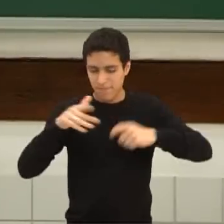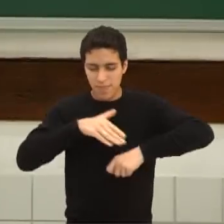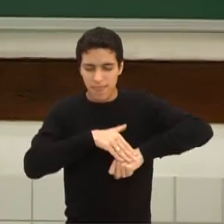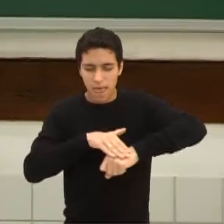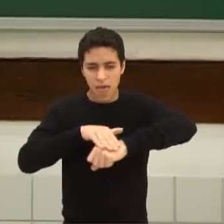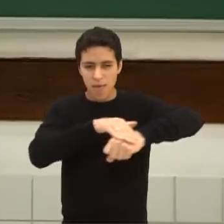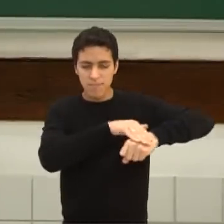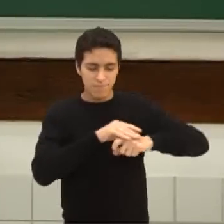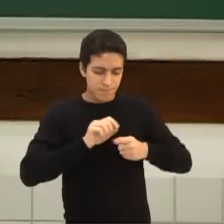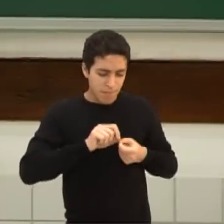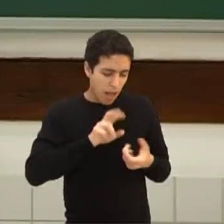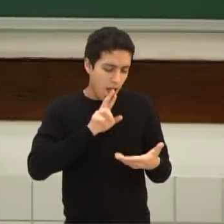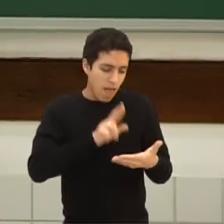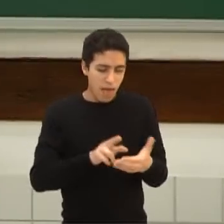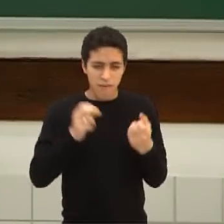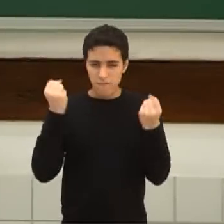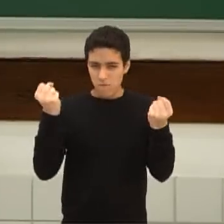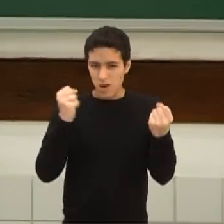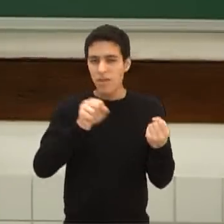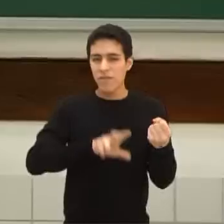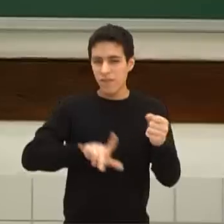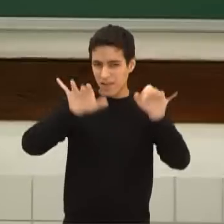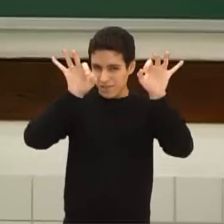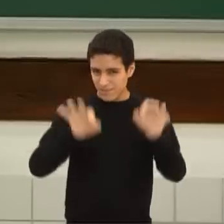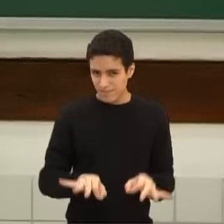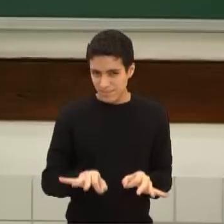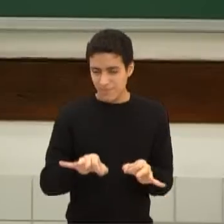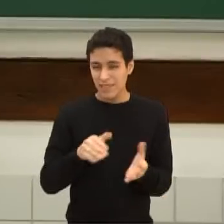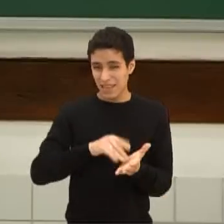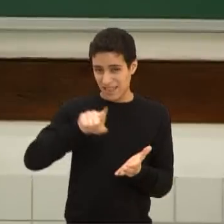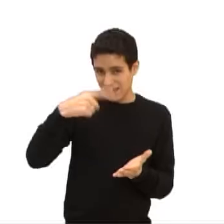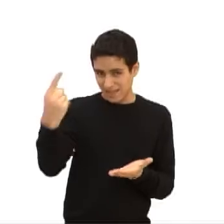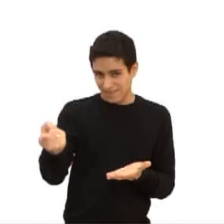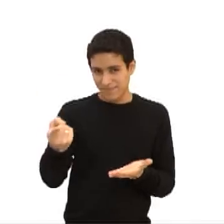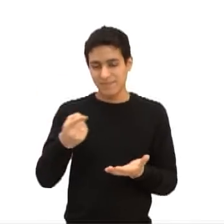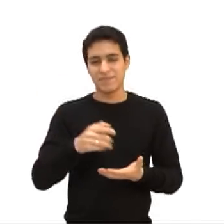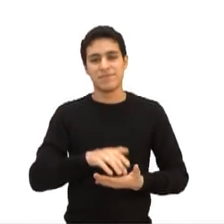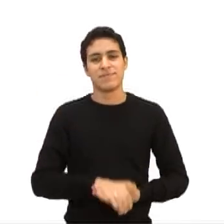para vocês fazerem. Força, vai dar certo. E até daqui a pouco.